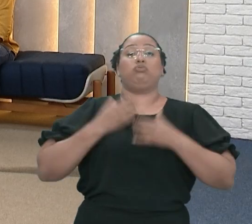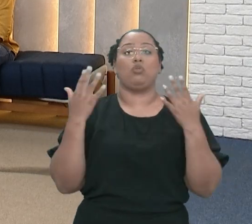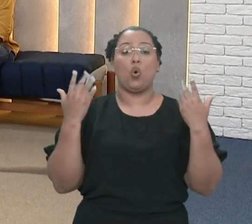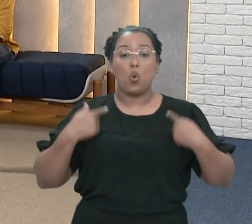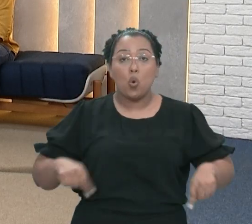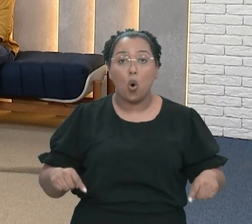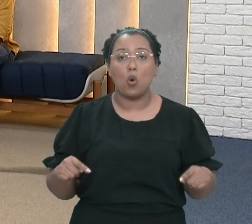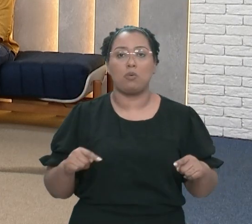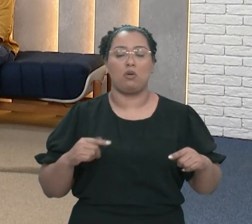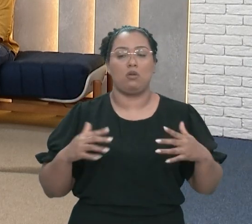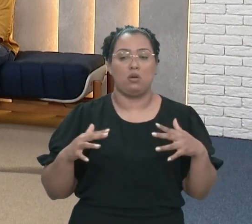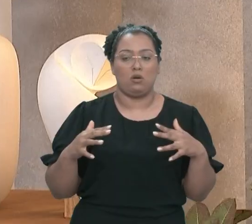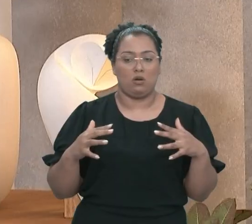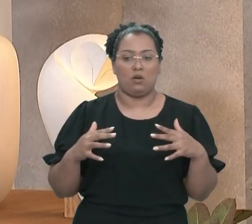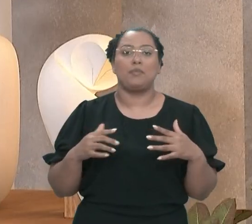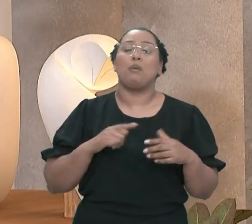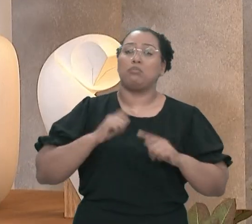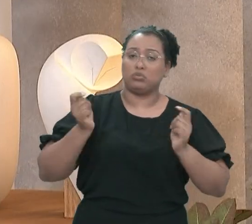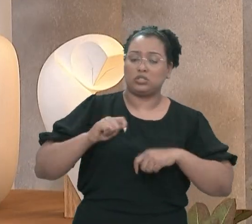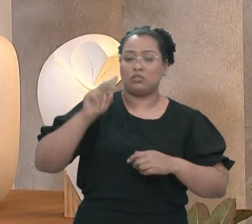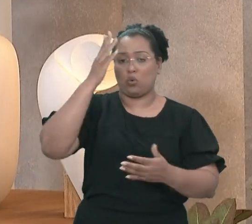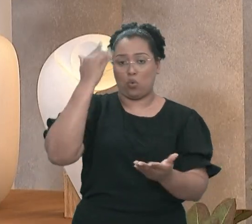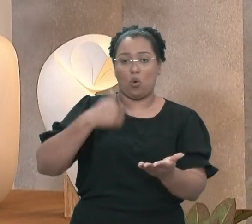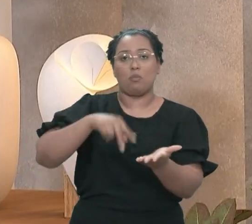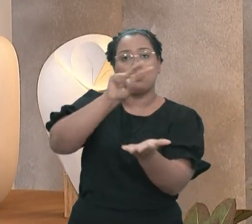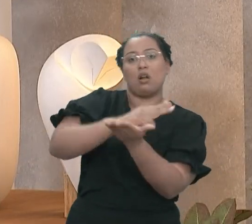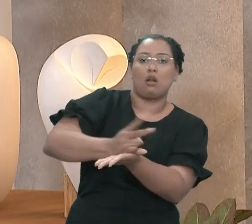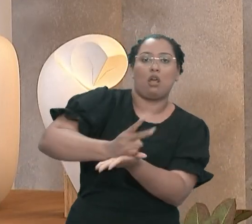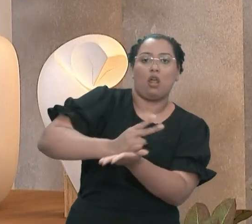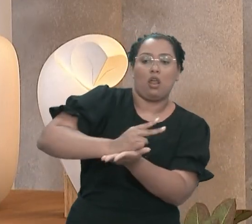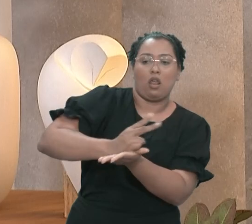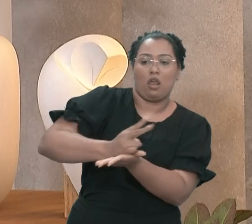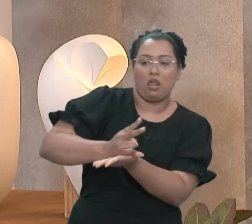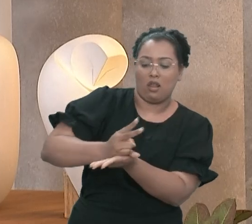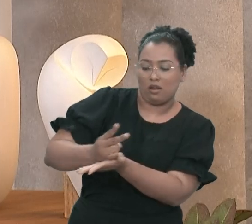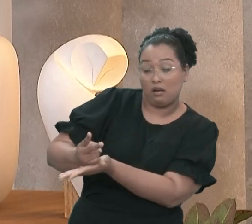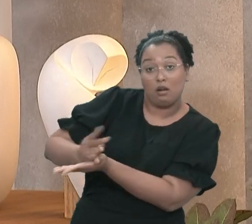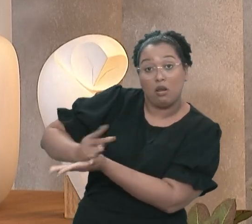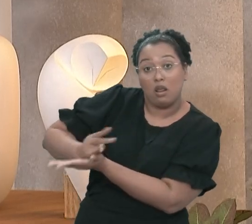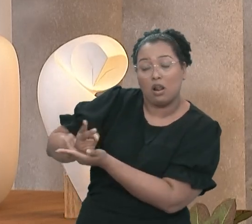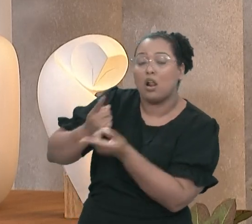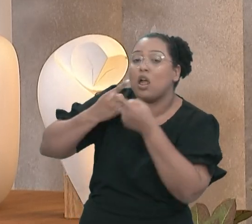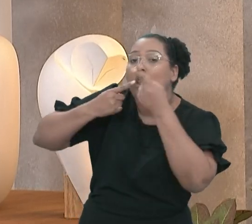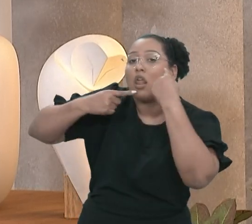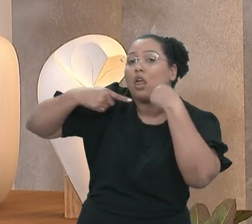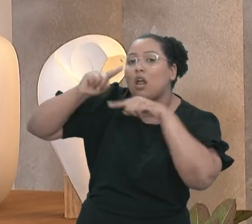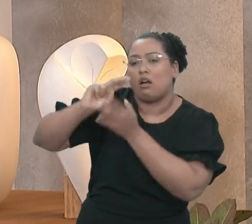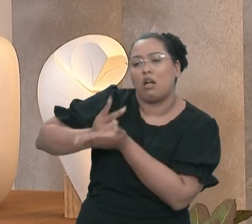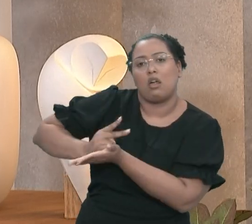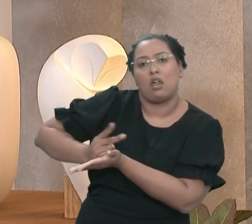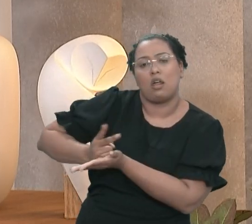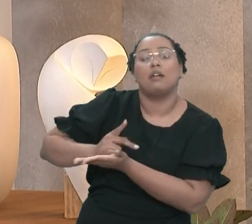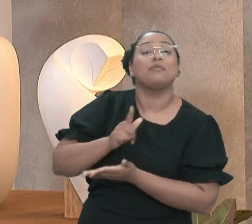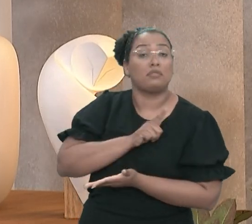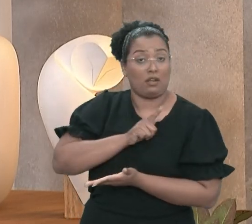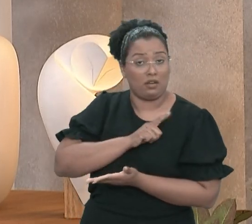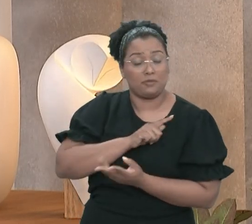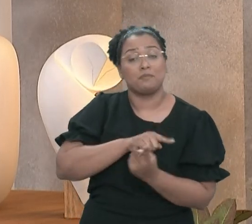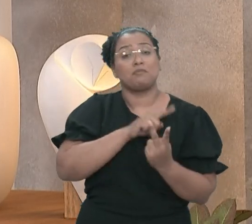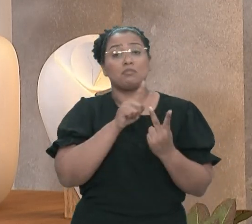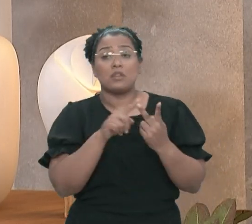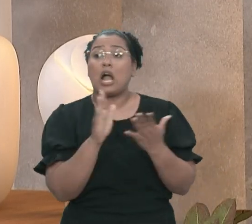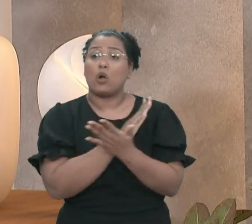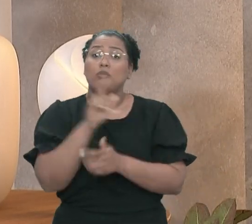motora, onde a pessoa pode, inclusive, cair no chão, tem a famosa convulsão, a crise tônico-clônica convulsiva. Mas temos também crises